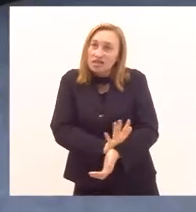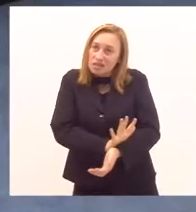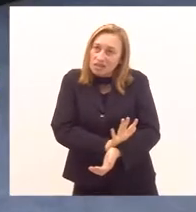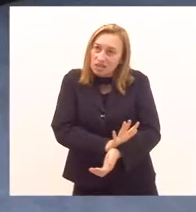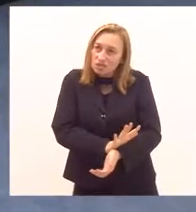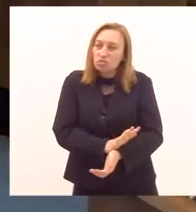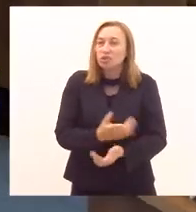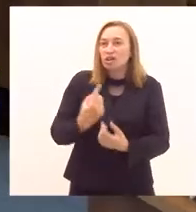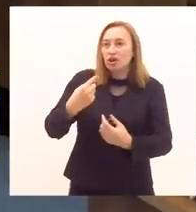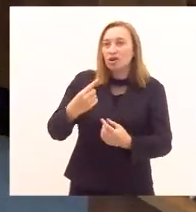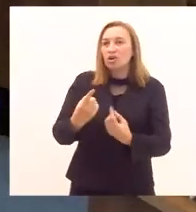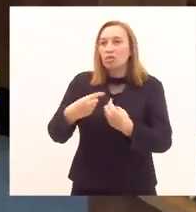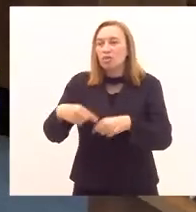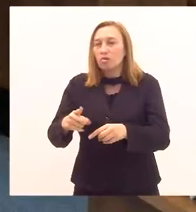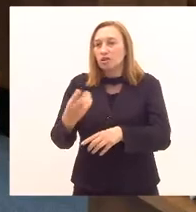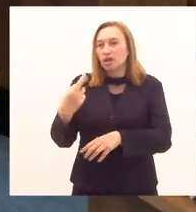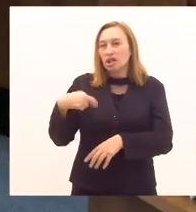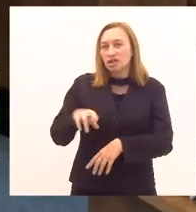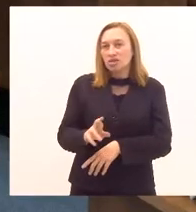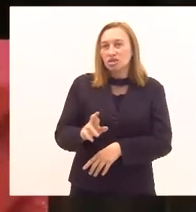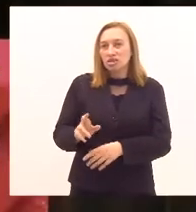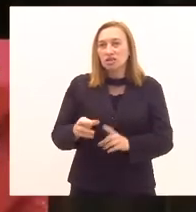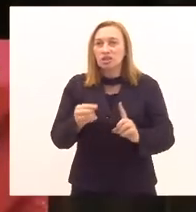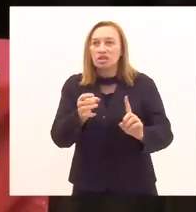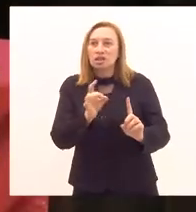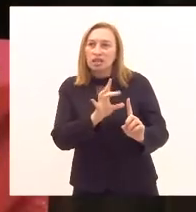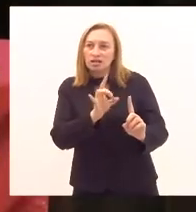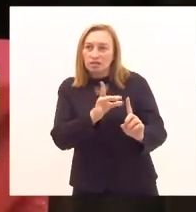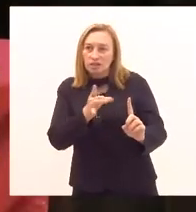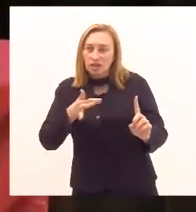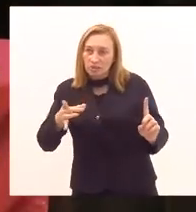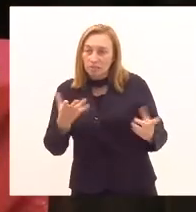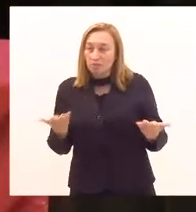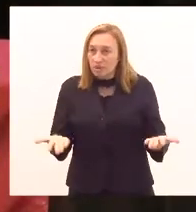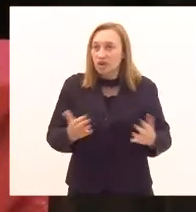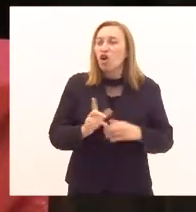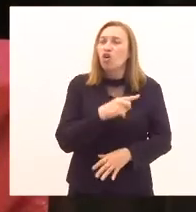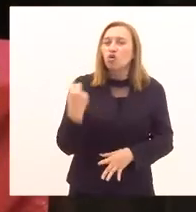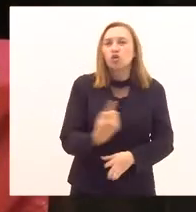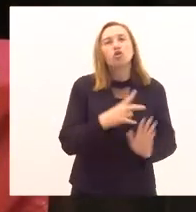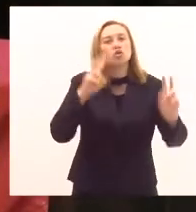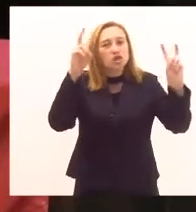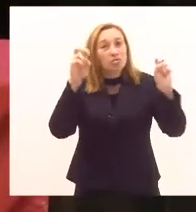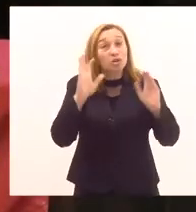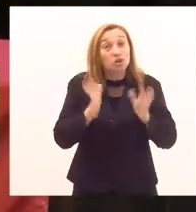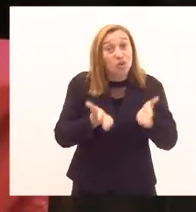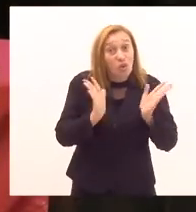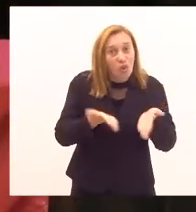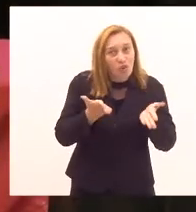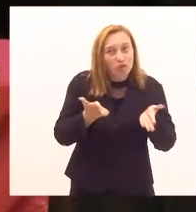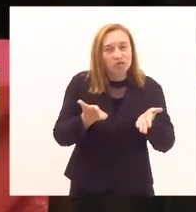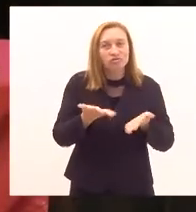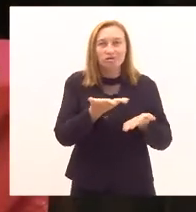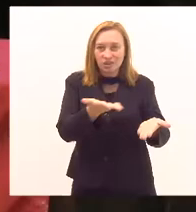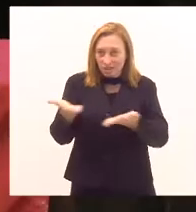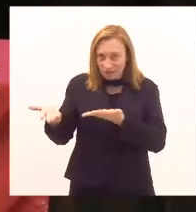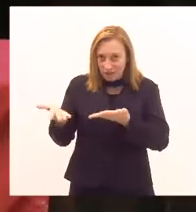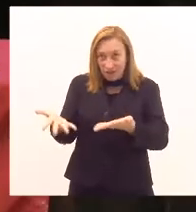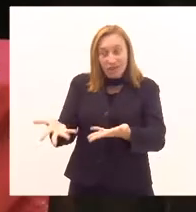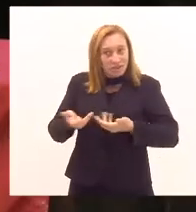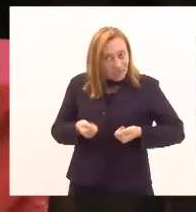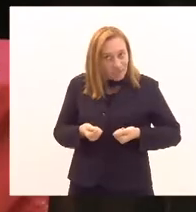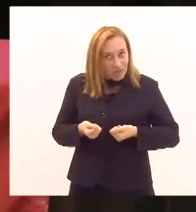intolerância religiosa, LGBTfobia. O nosso tema de hoje, vocês receberam aqui